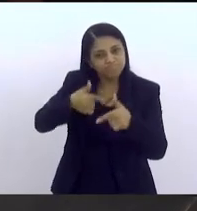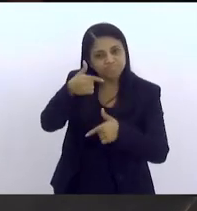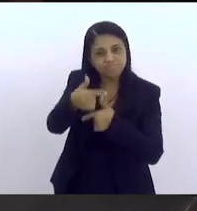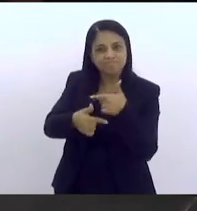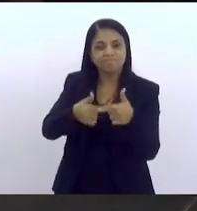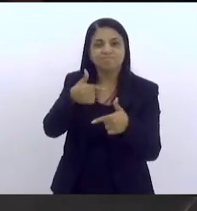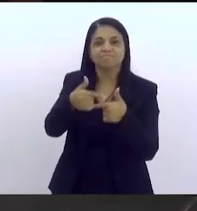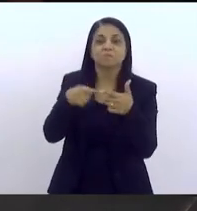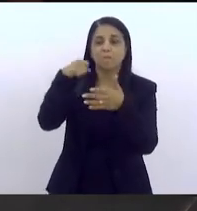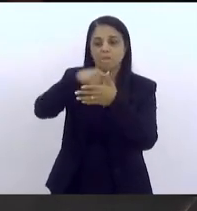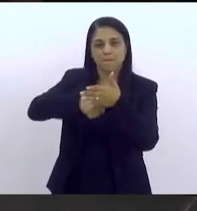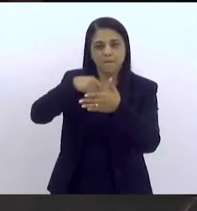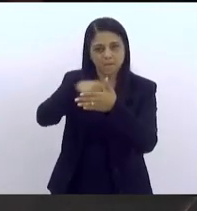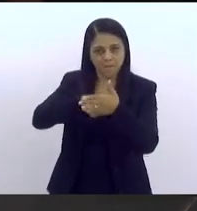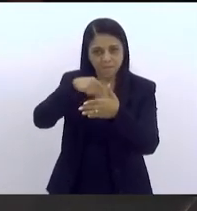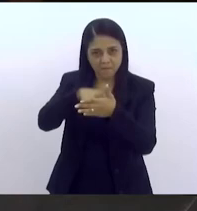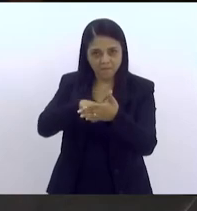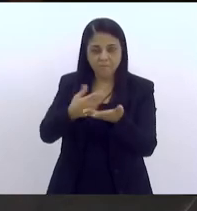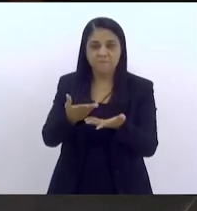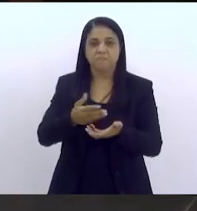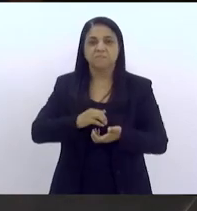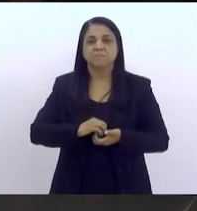na luta